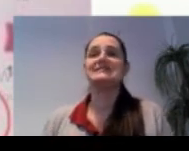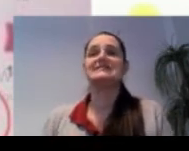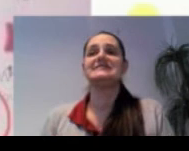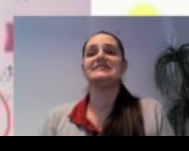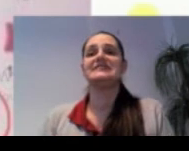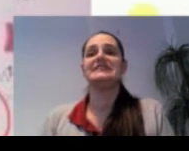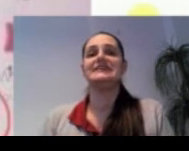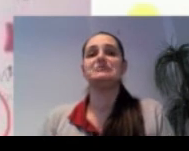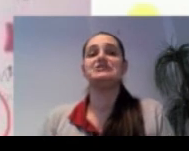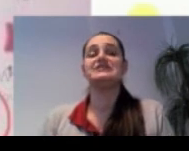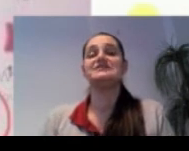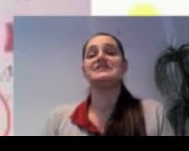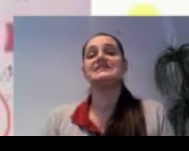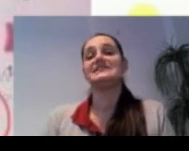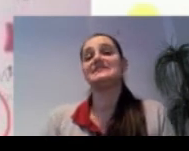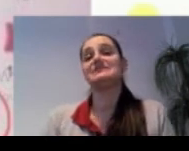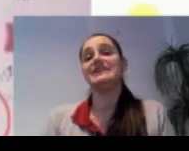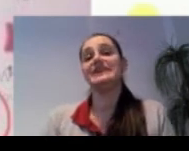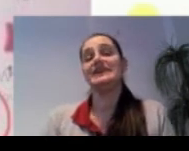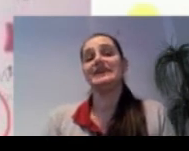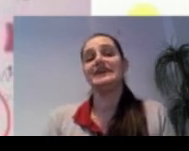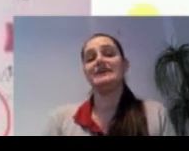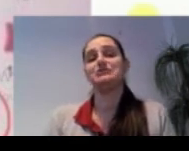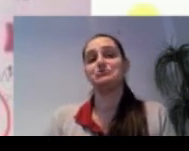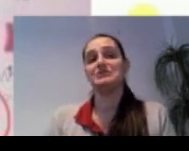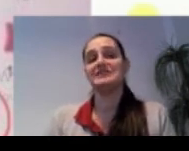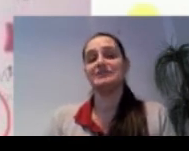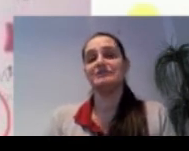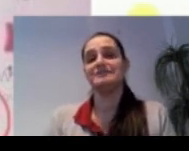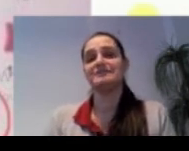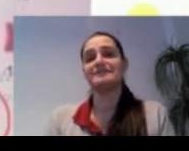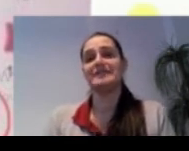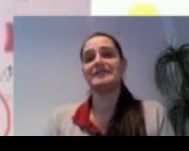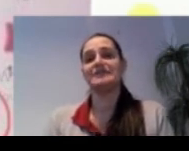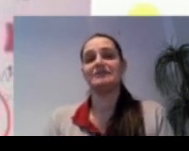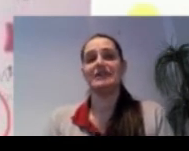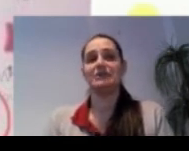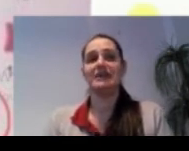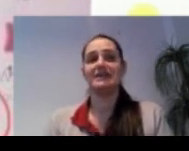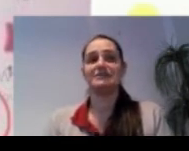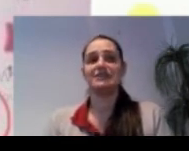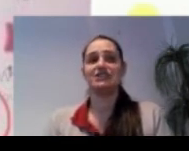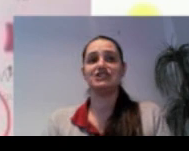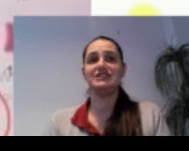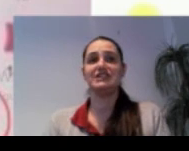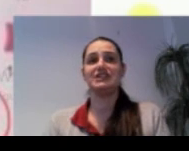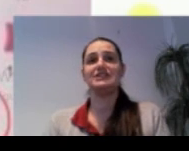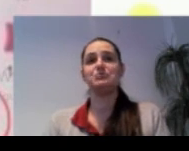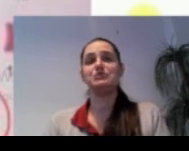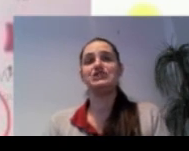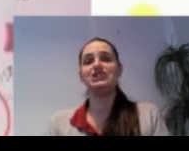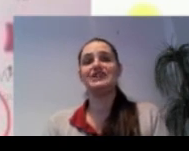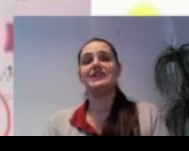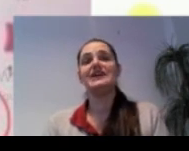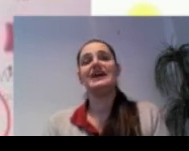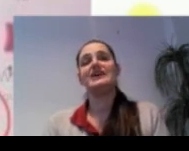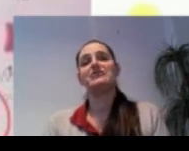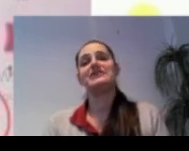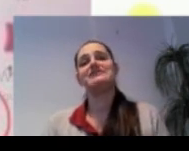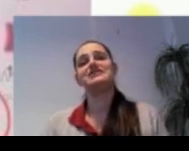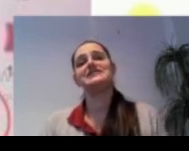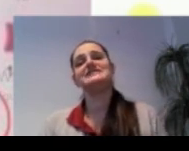possuem mamas, muitas vezes elas não têm a menstruação, Então, é um caso que a gente tem de